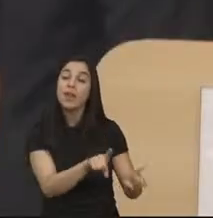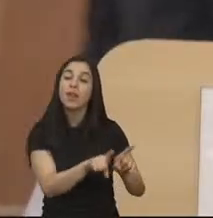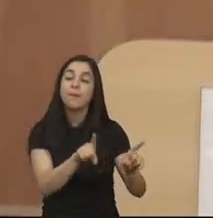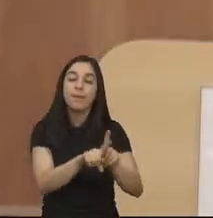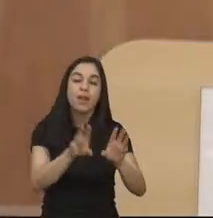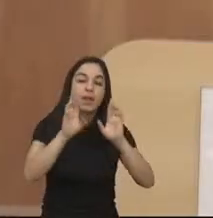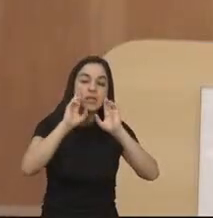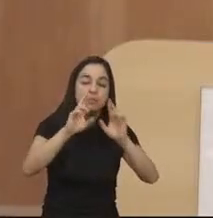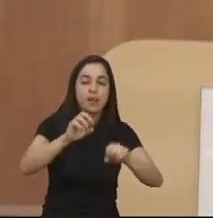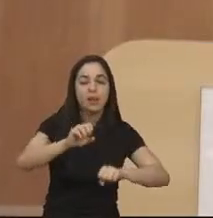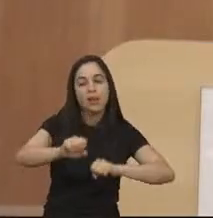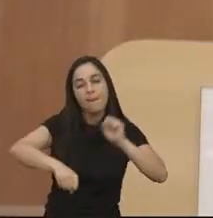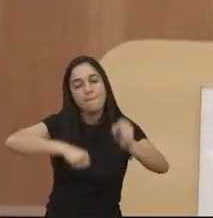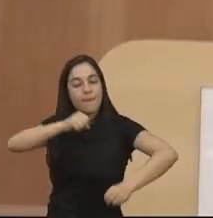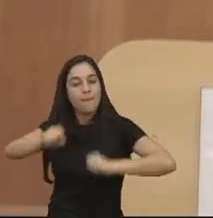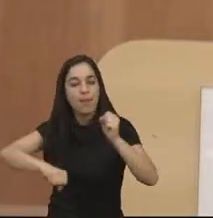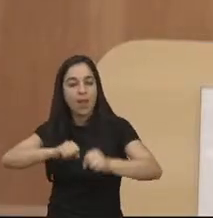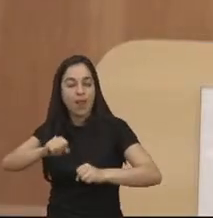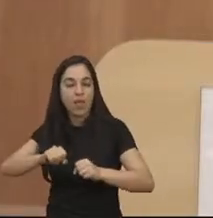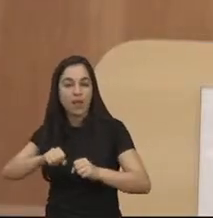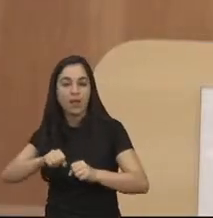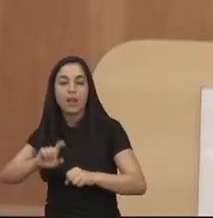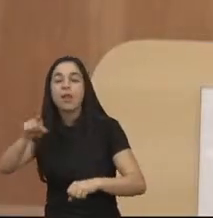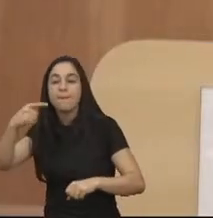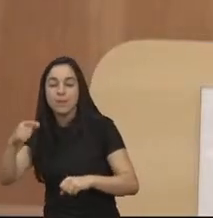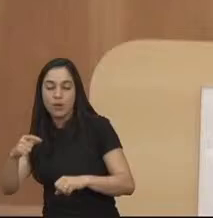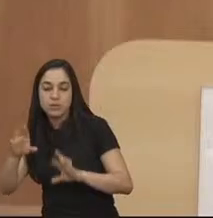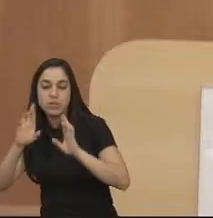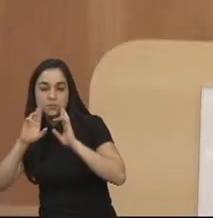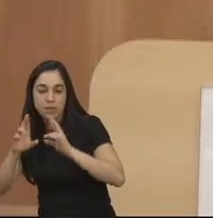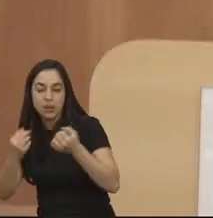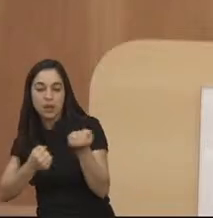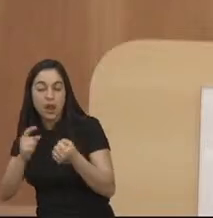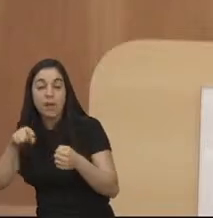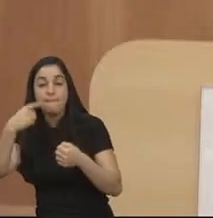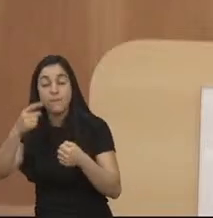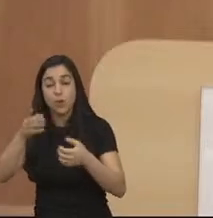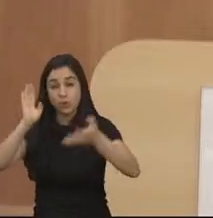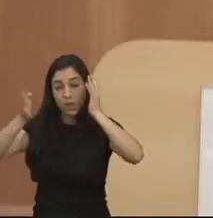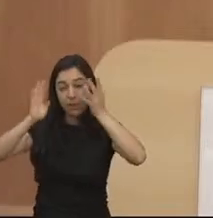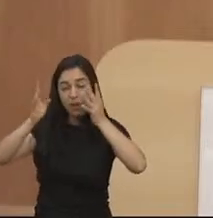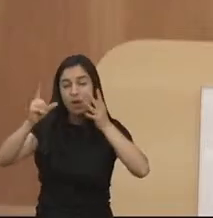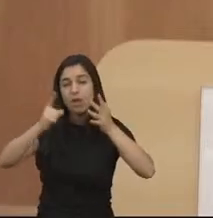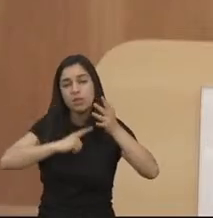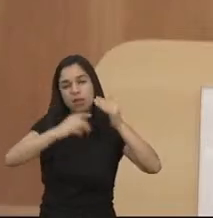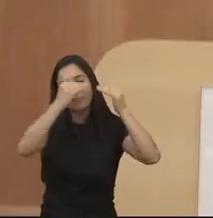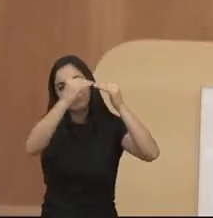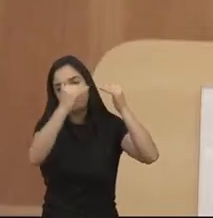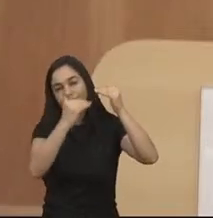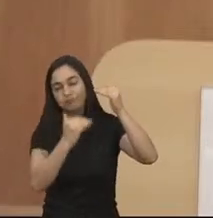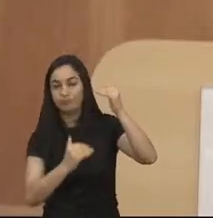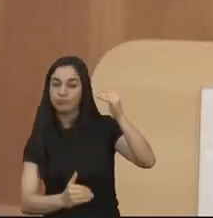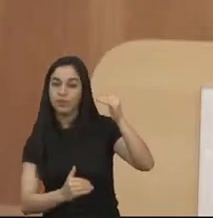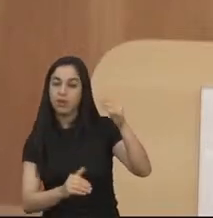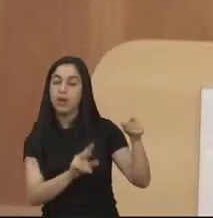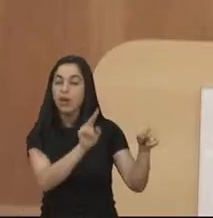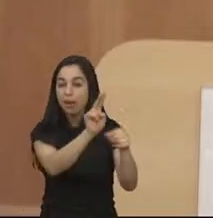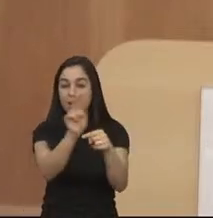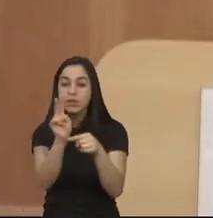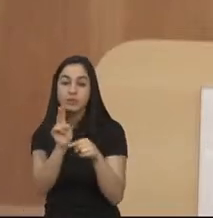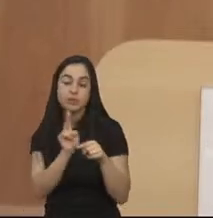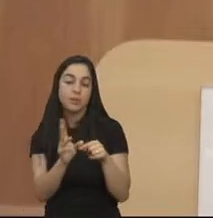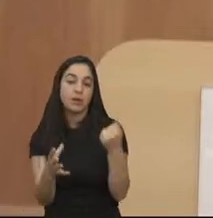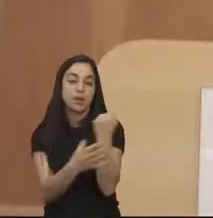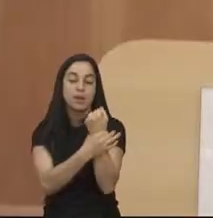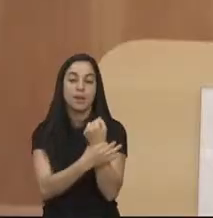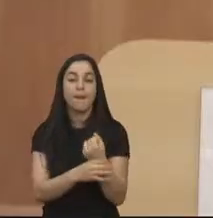carros e depois os caminhões. Existe uma sequência no trânsito de proteção. E só que, geralmente,